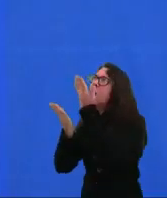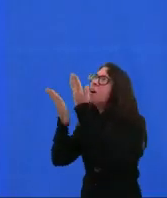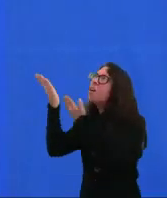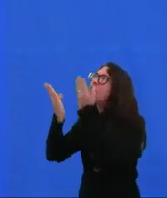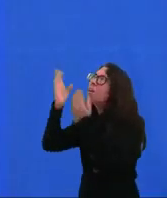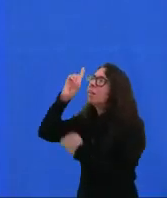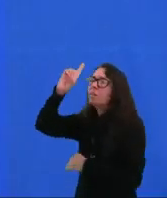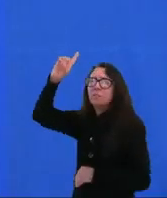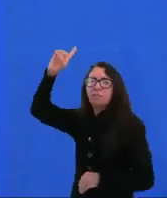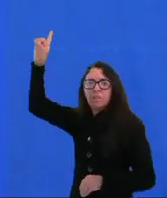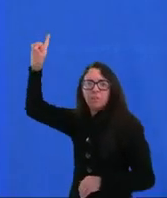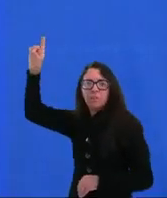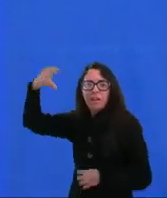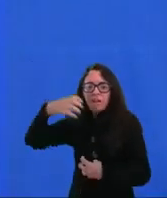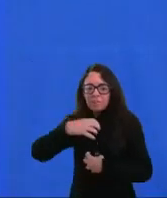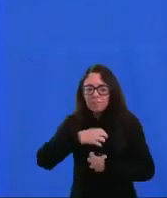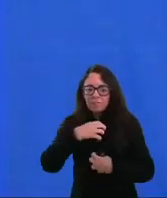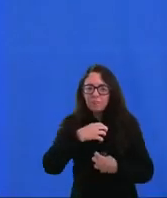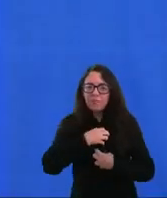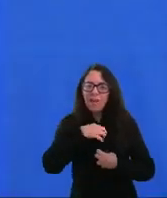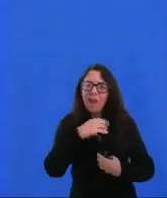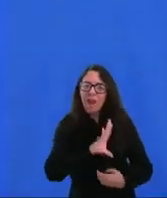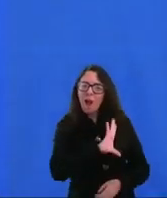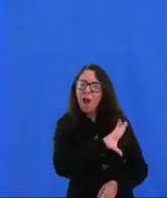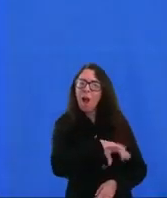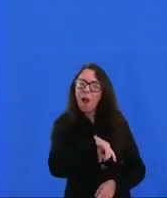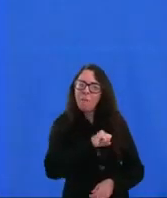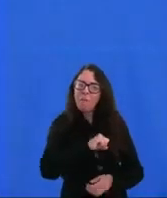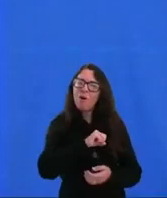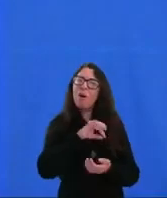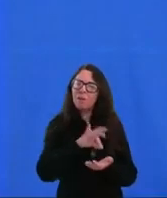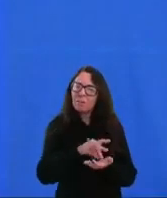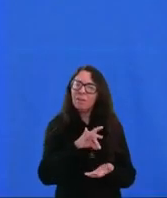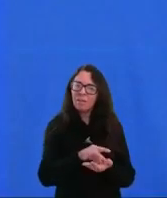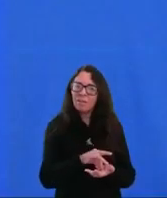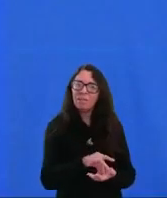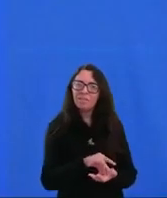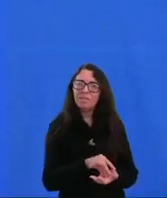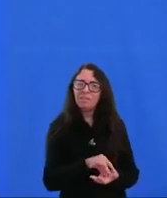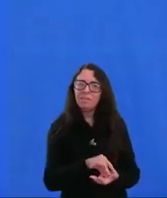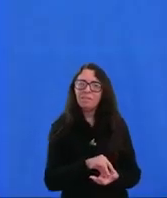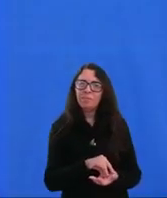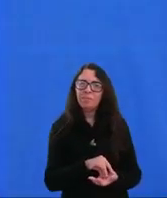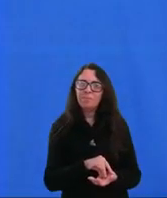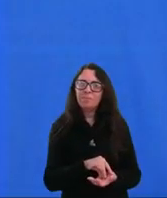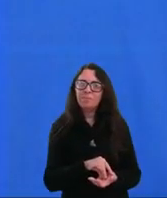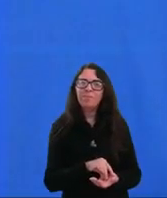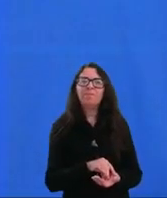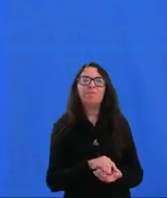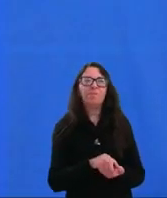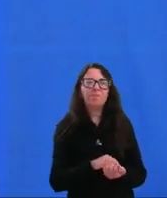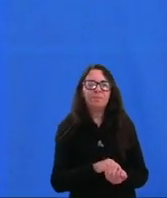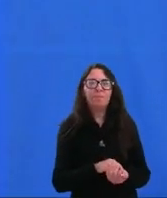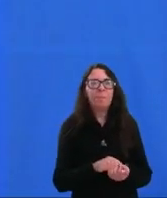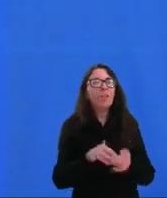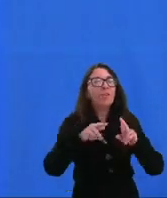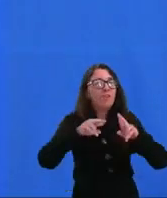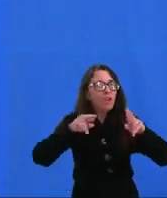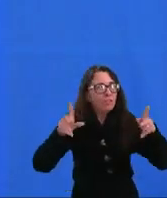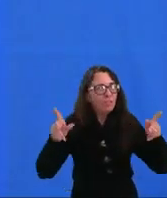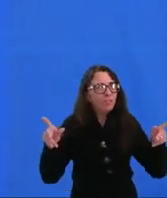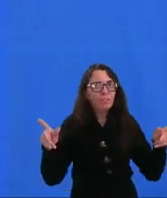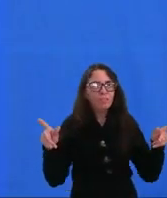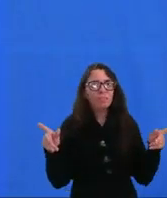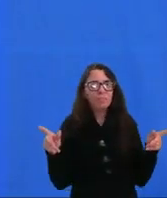outros. Amados, Deus é capaz de realizar sua obra através do seu povo, de uma maneira